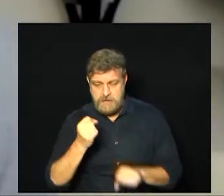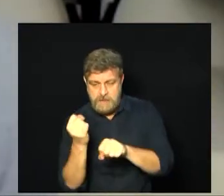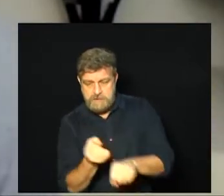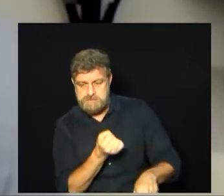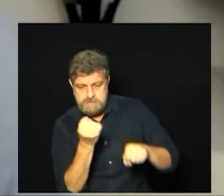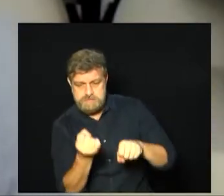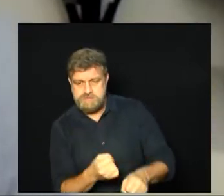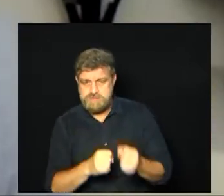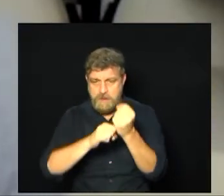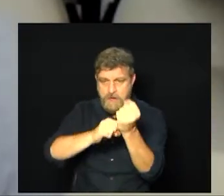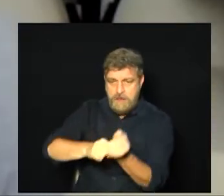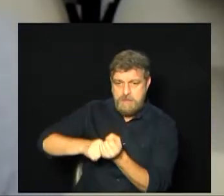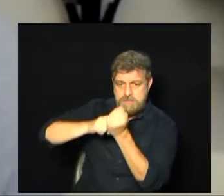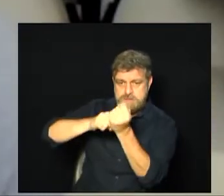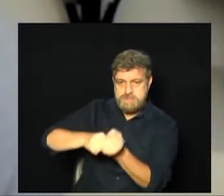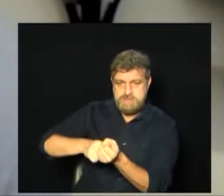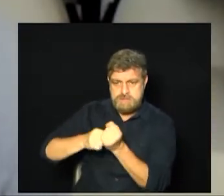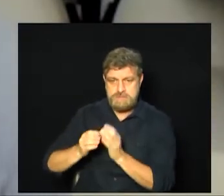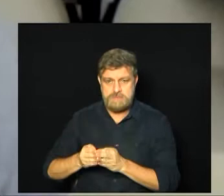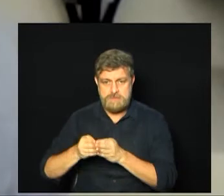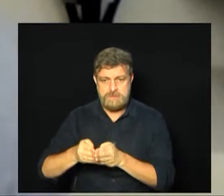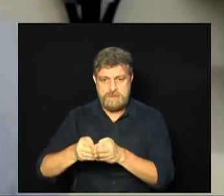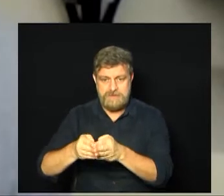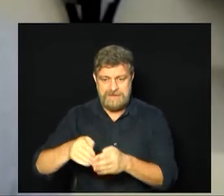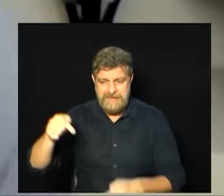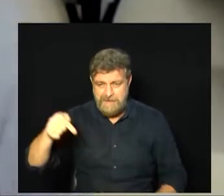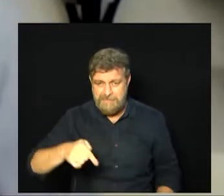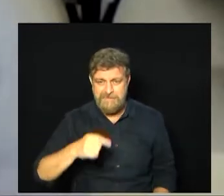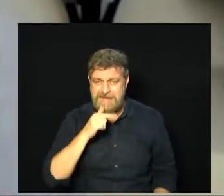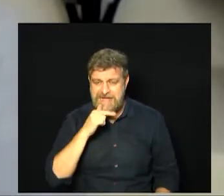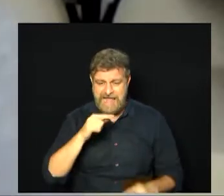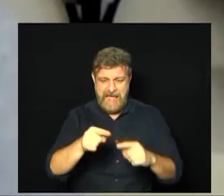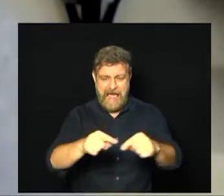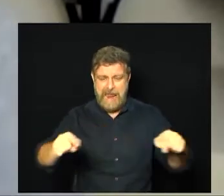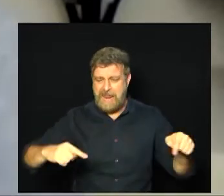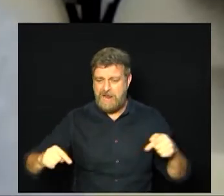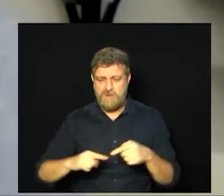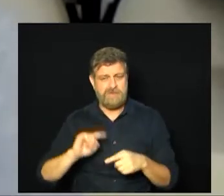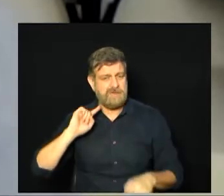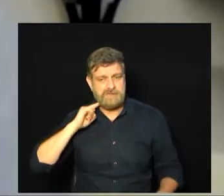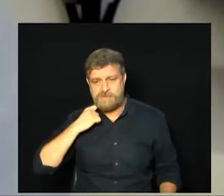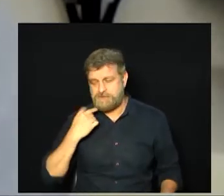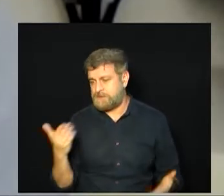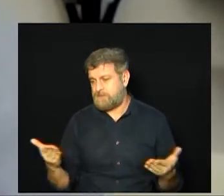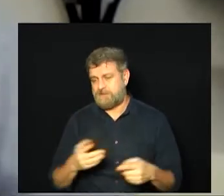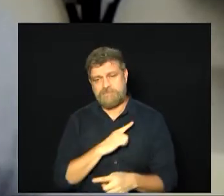lagoa. E é uma pena que a poluição da lagoa hoje não permita